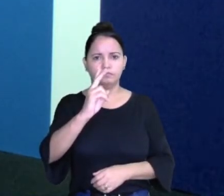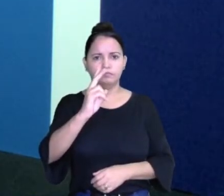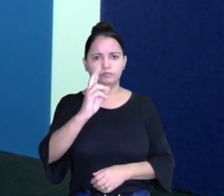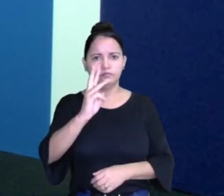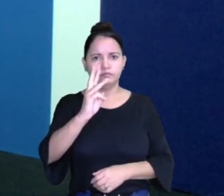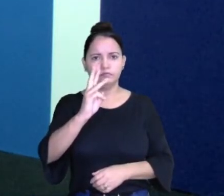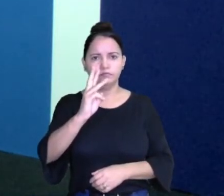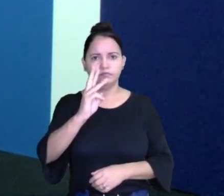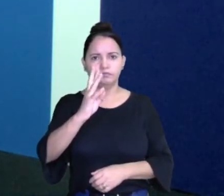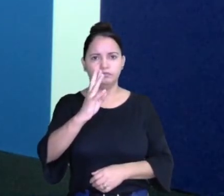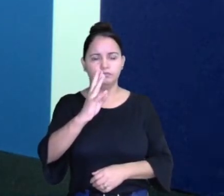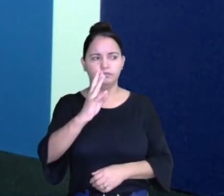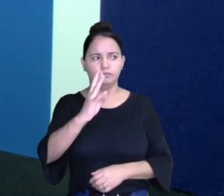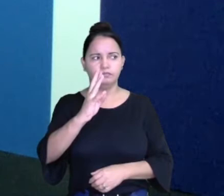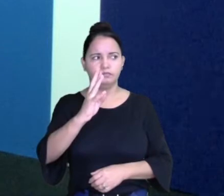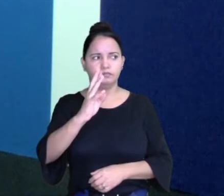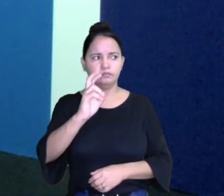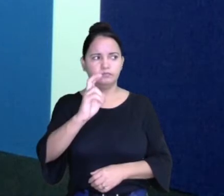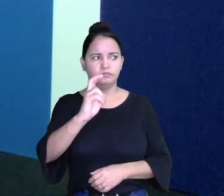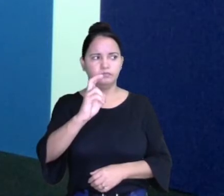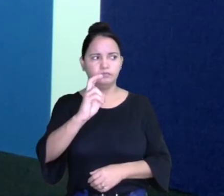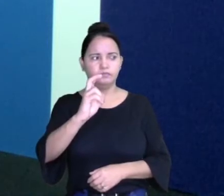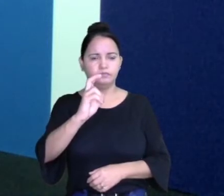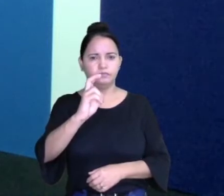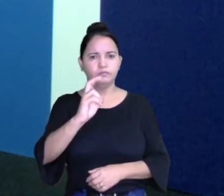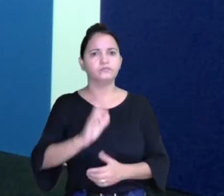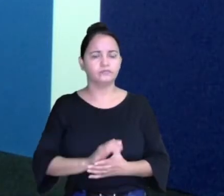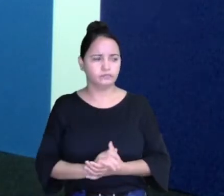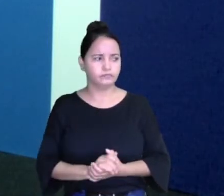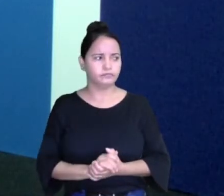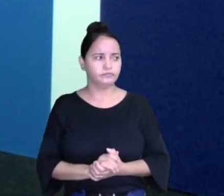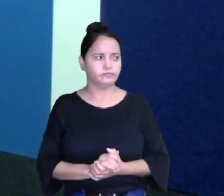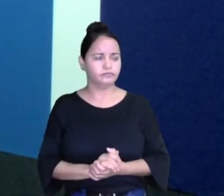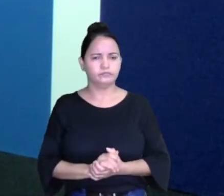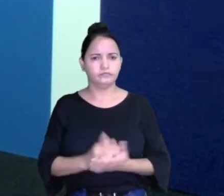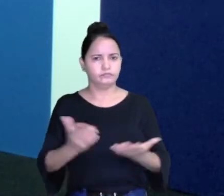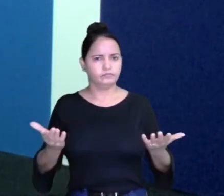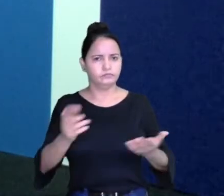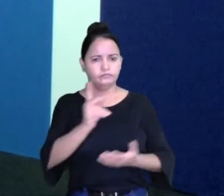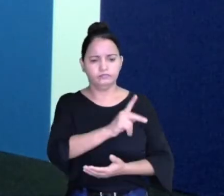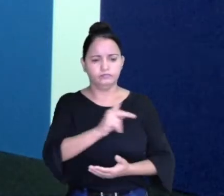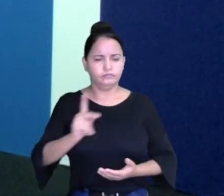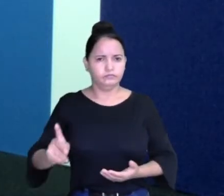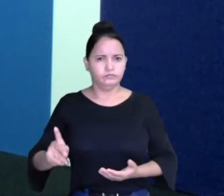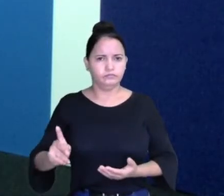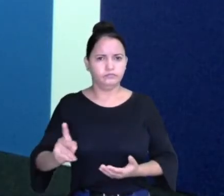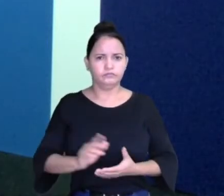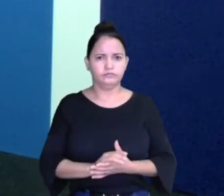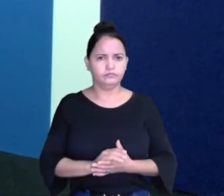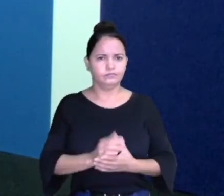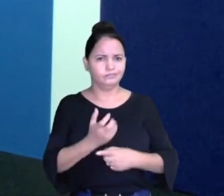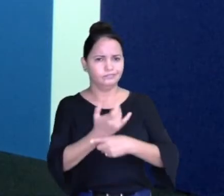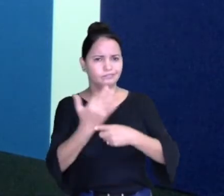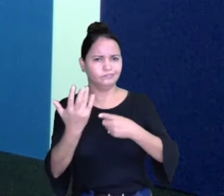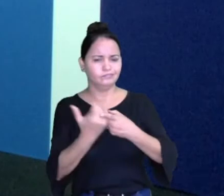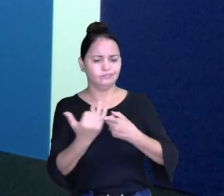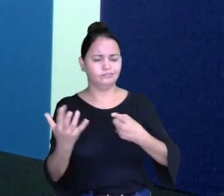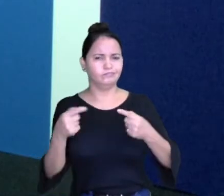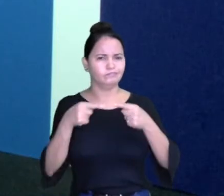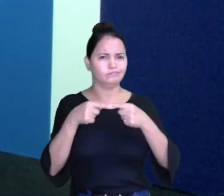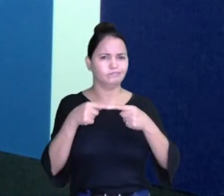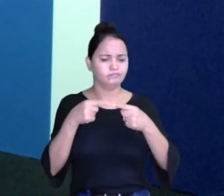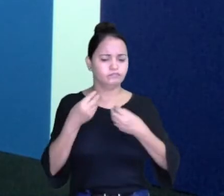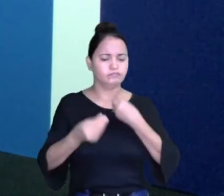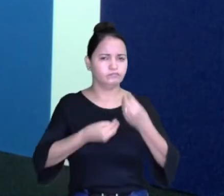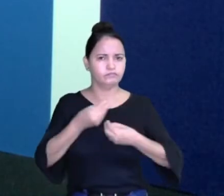2, 3, 4, 5. Beleza? Professora, como é que eu vou demonstrar isso numa fração? Numa divisão normal, eu sei